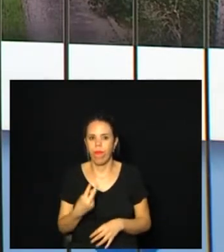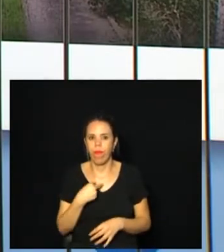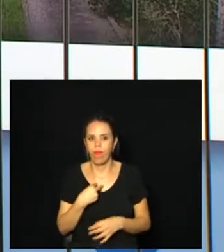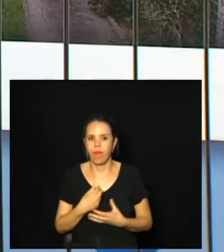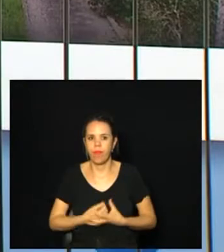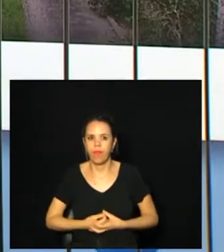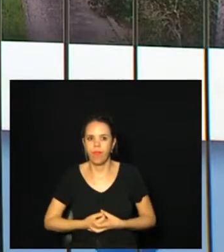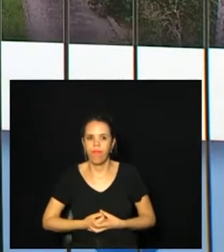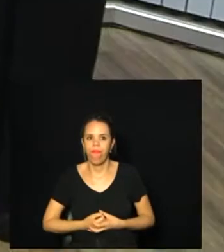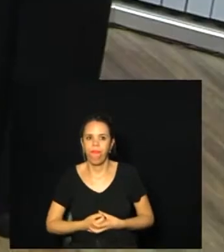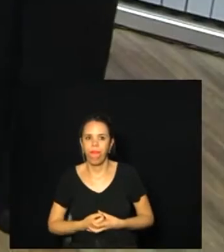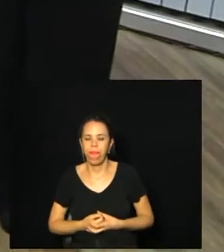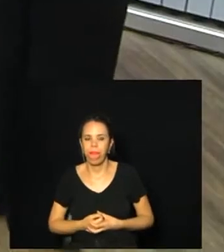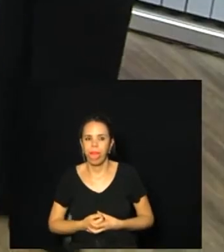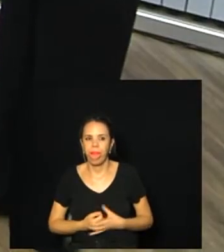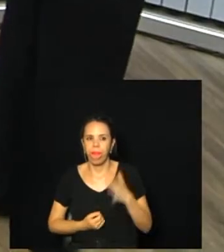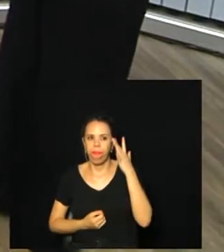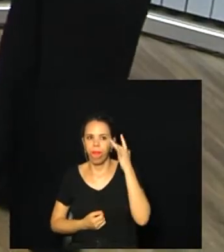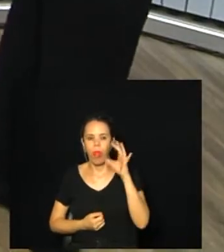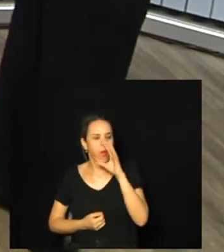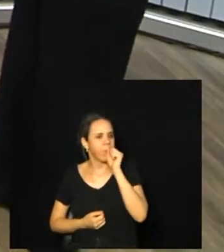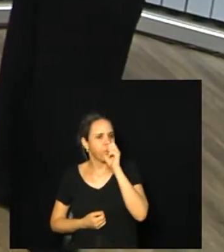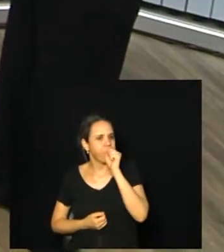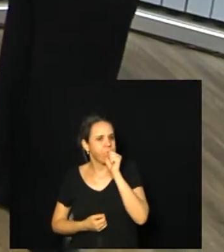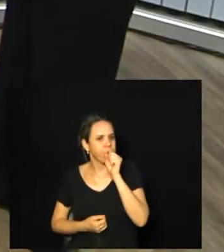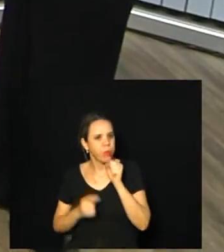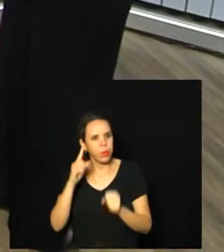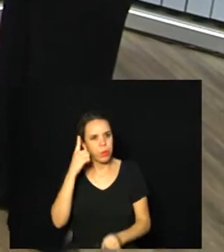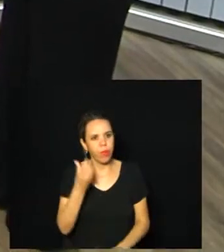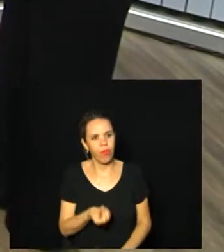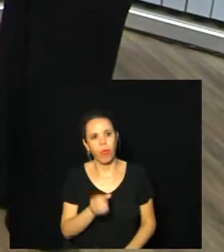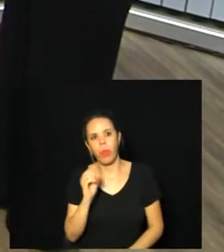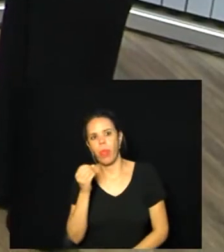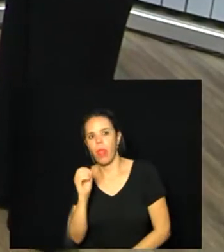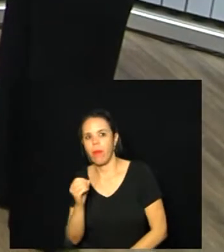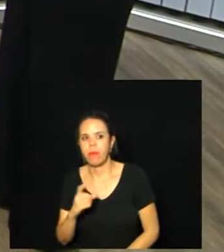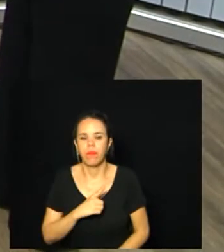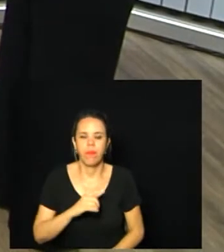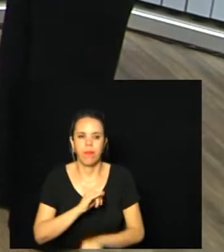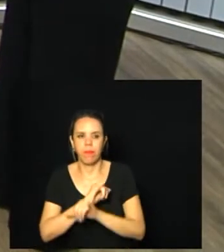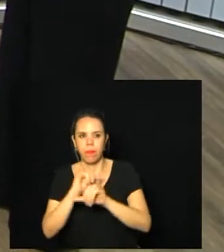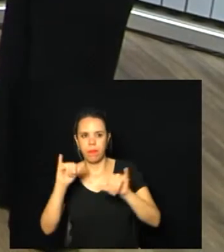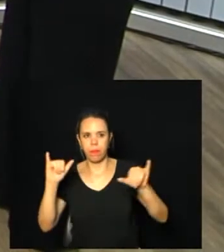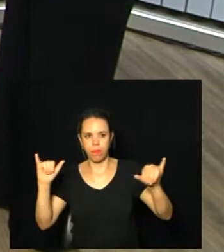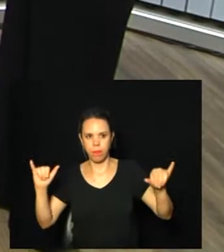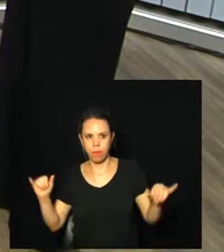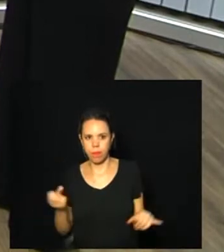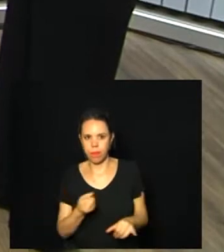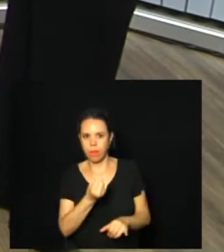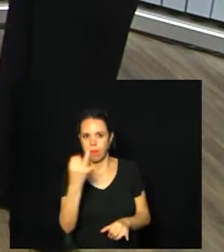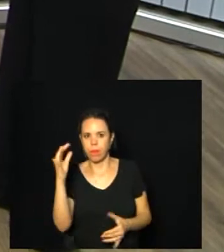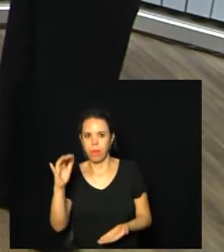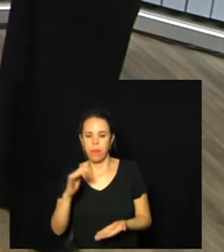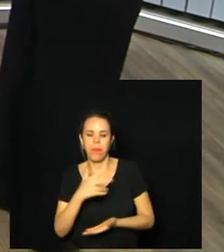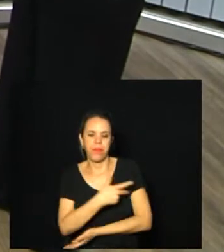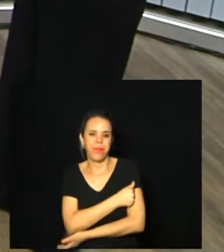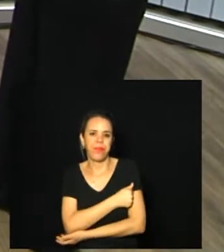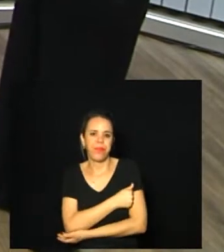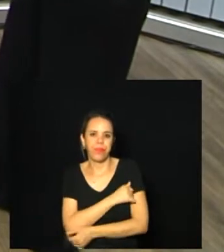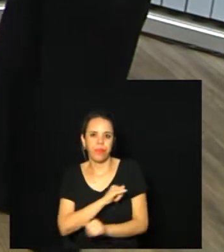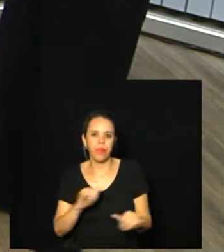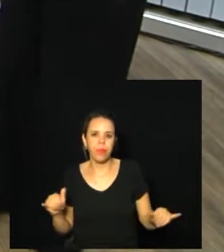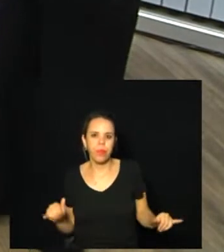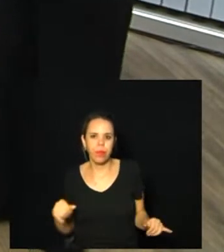estavam ocupados. Amanhã, sábado, 16 de outubro, tem campanha de multivacinação. É a